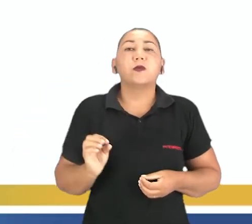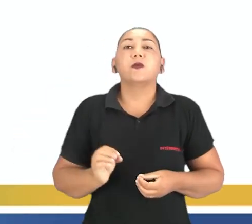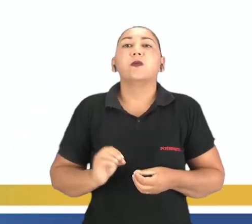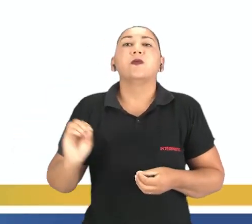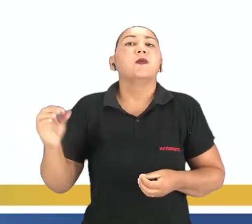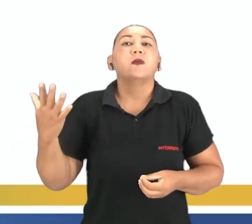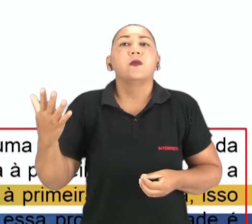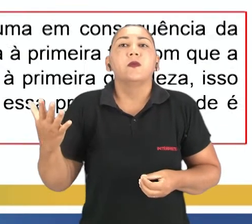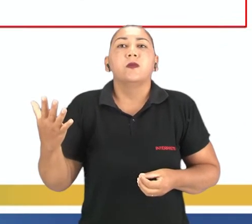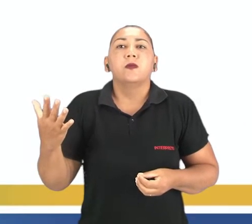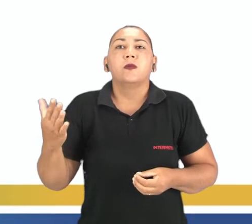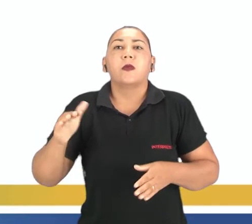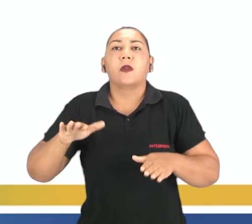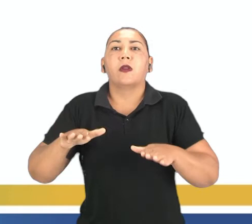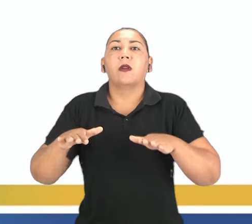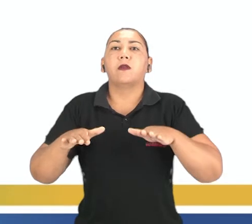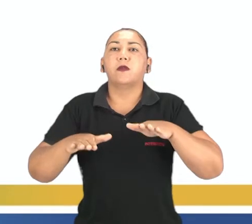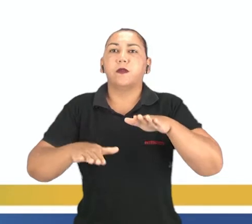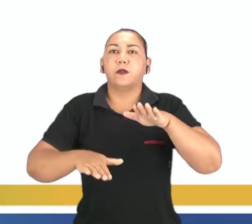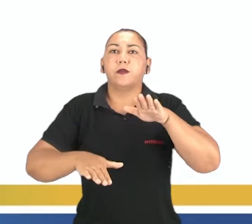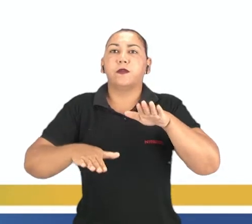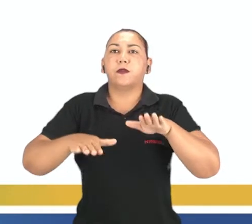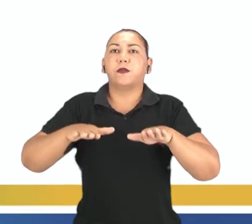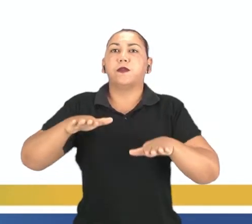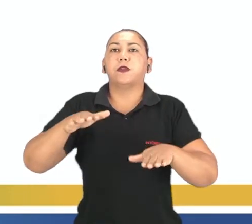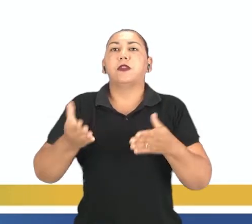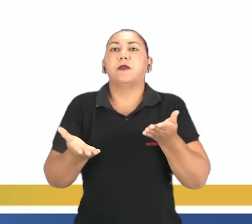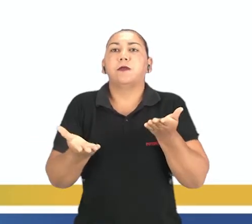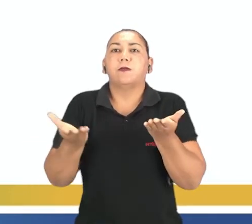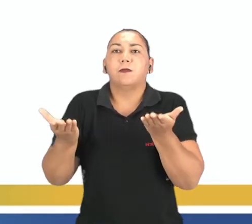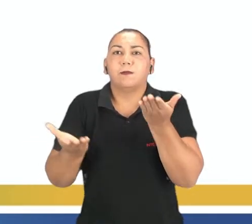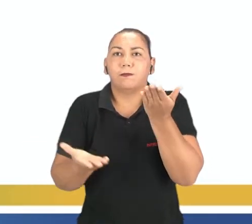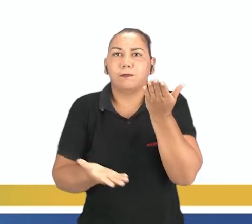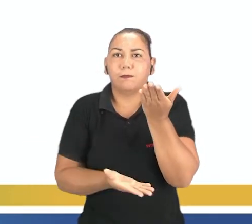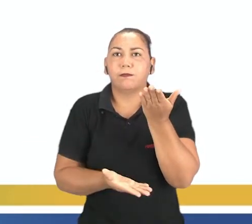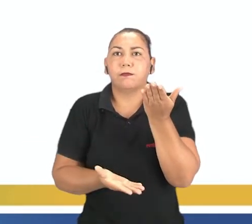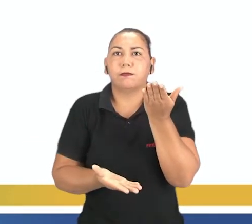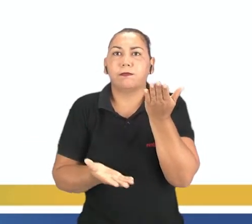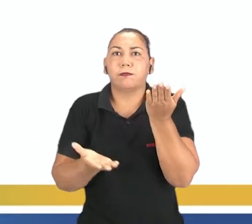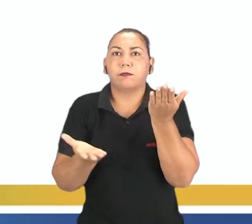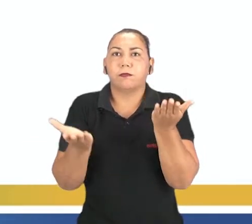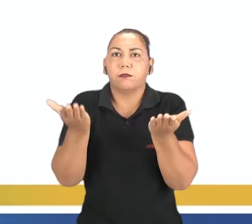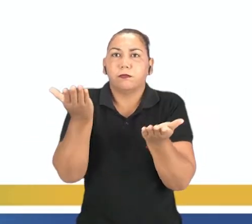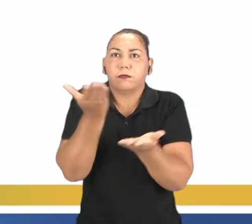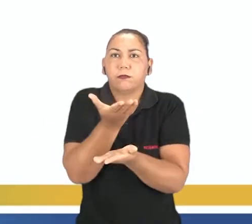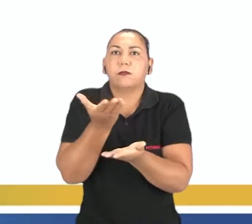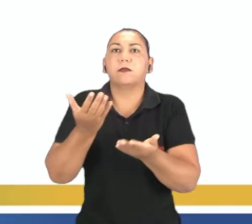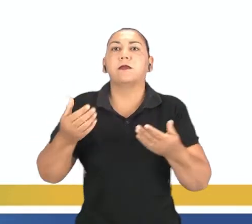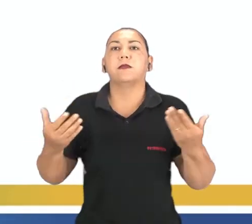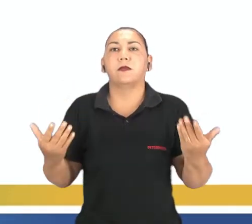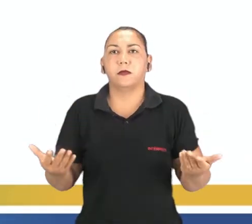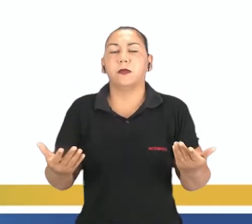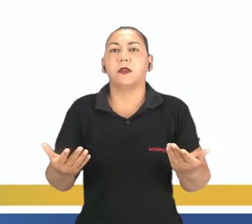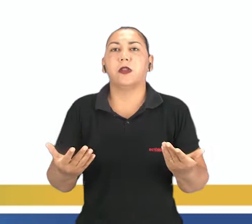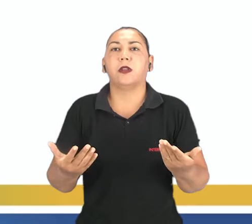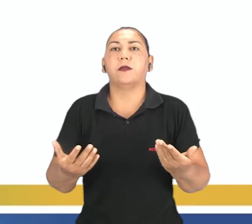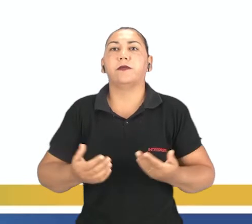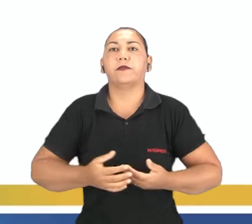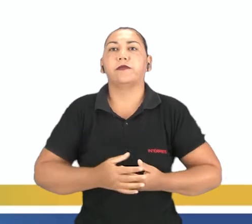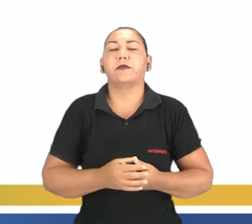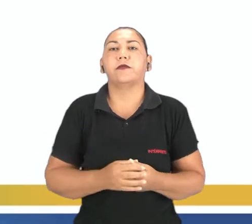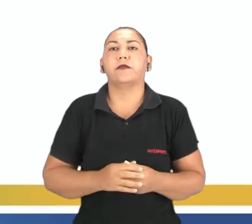grandezas inversamente proporcionais. Duas grandezas que são inversamente proporcionais, elas ainda variam uma